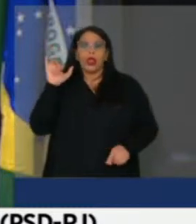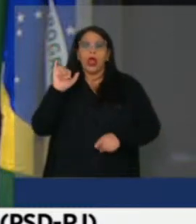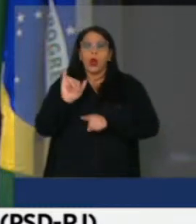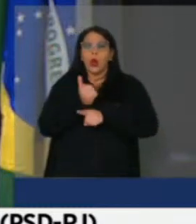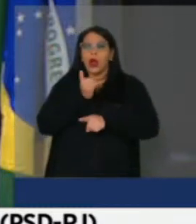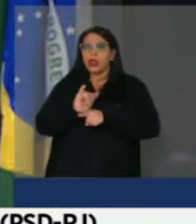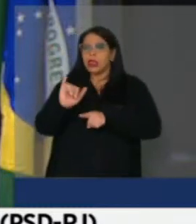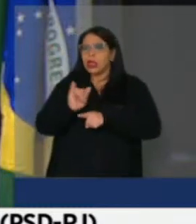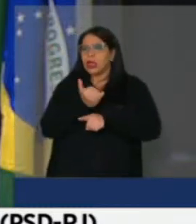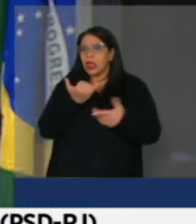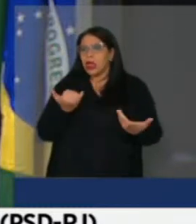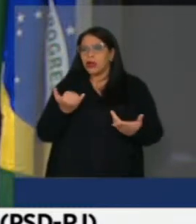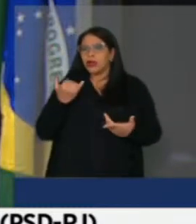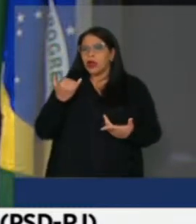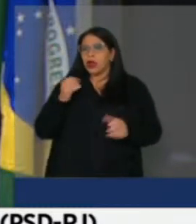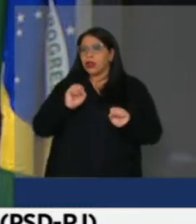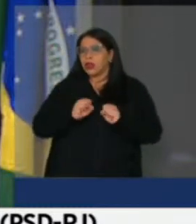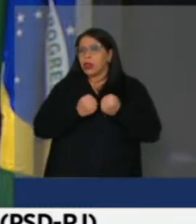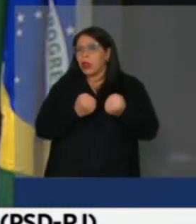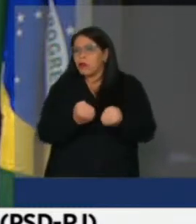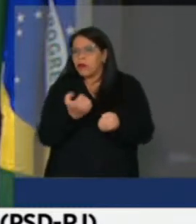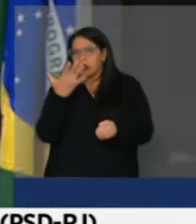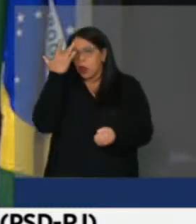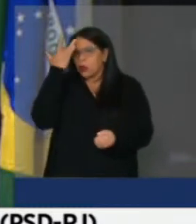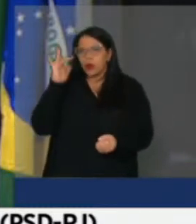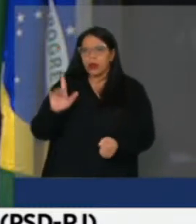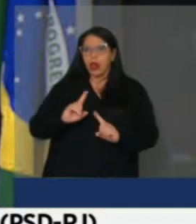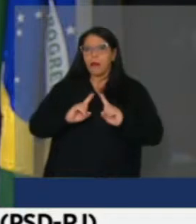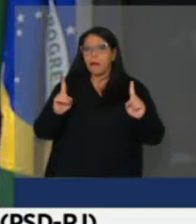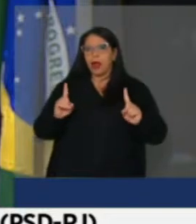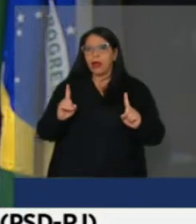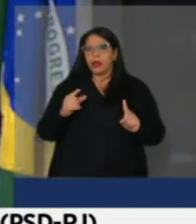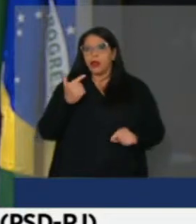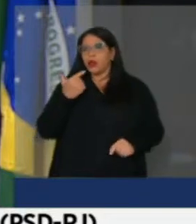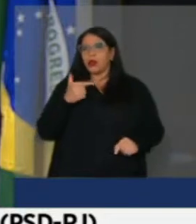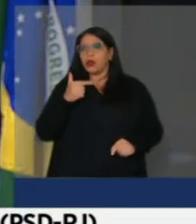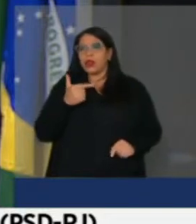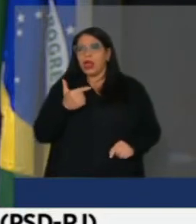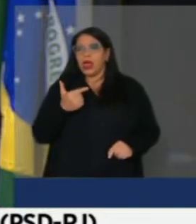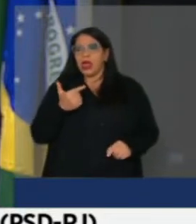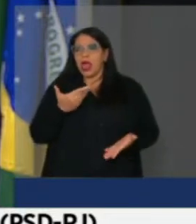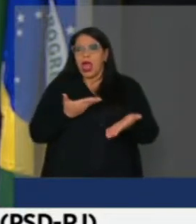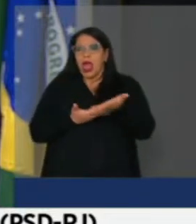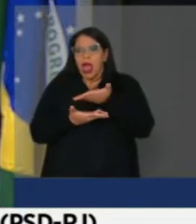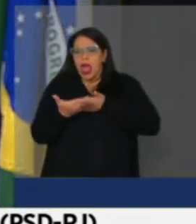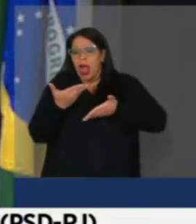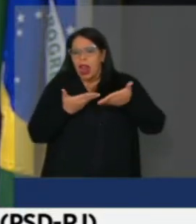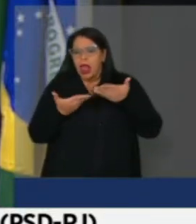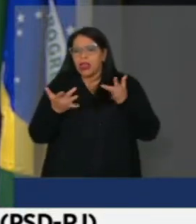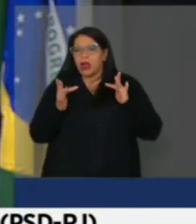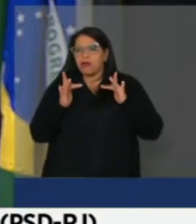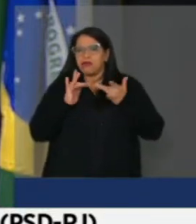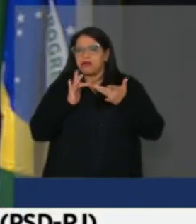da defesa, mas não existe nenhuma correlação de cunho